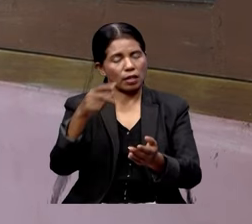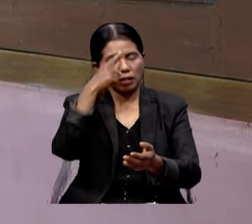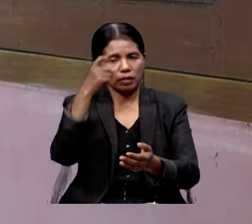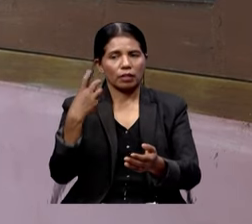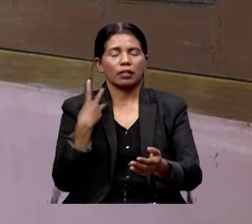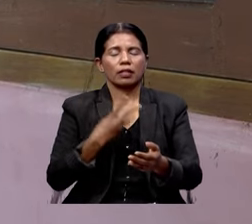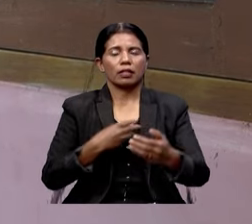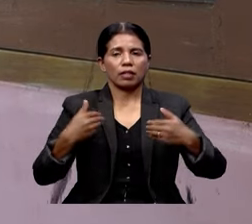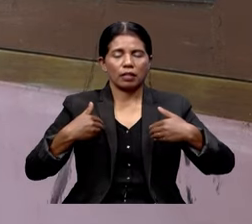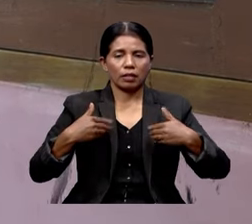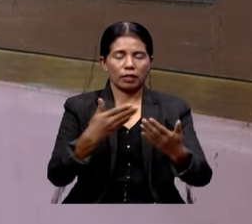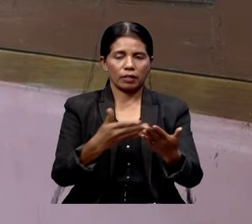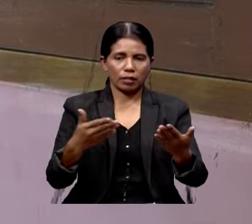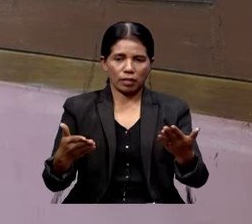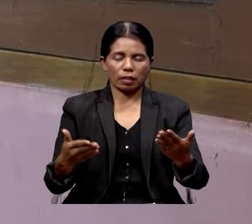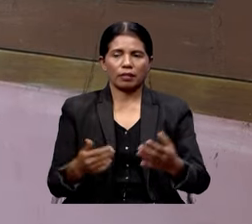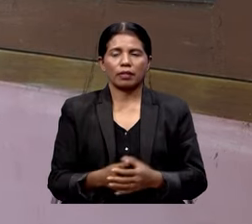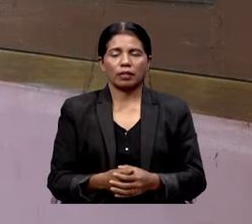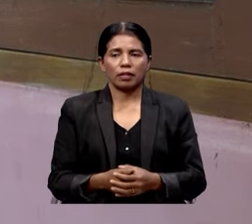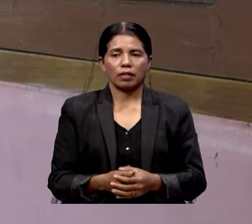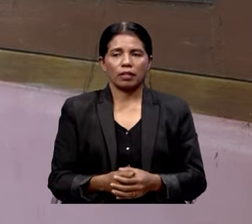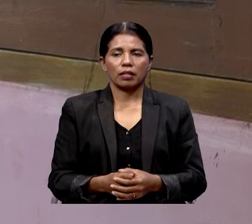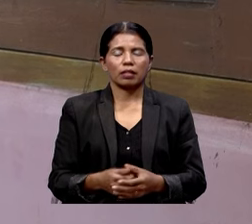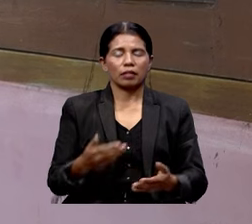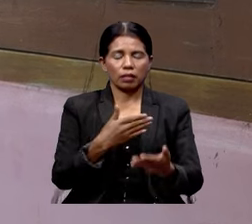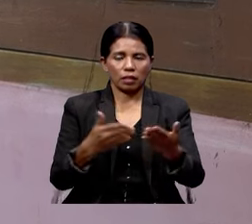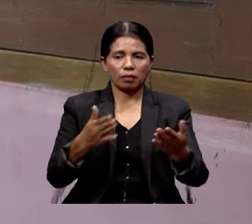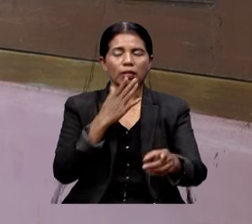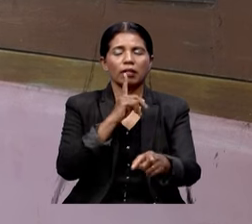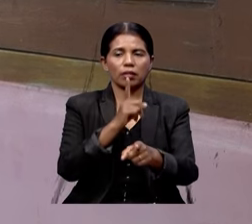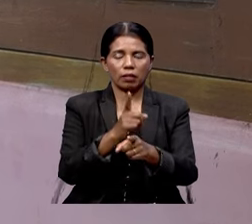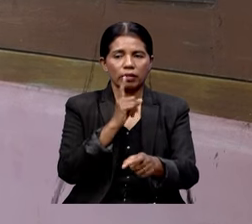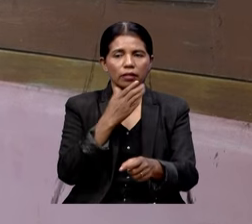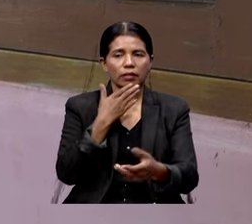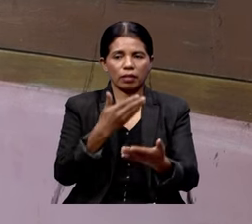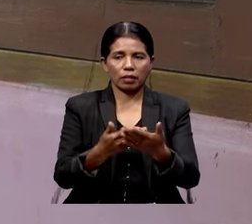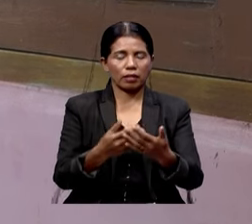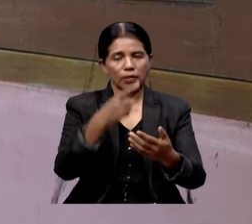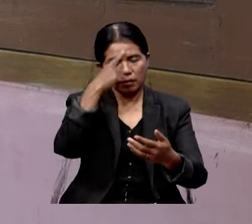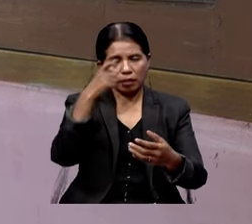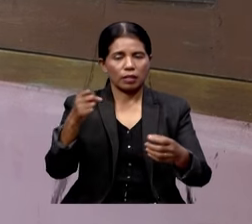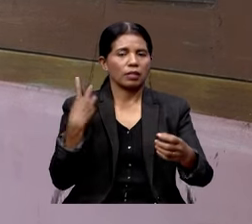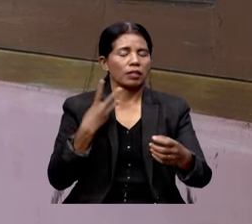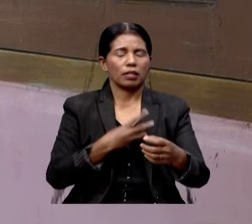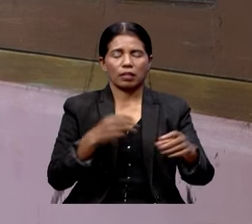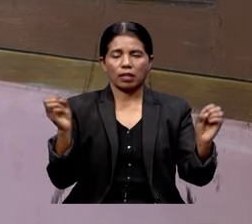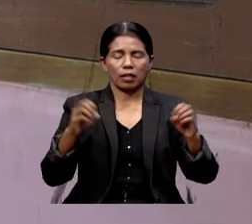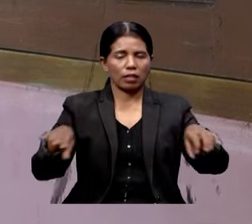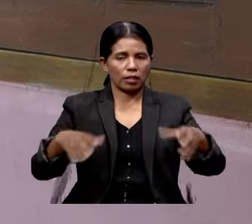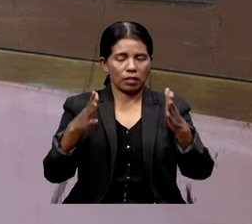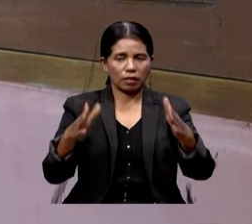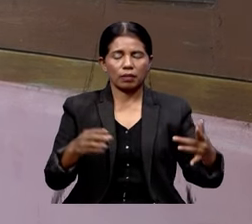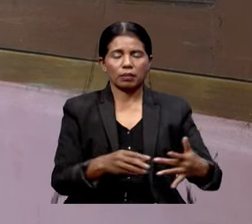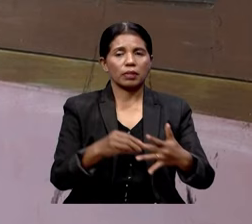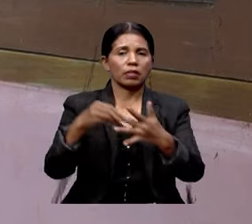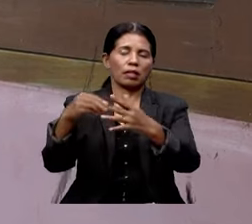iha equipa mentus nebe maka kapaste tebes mai be ita falta recursos humanos ba especialista